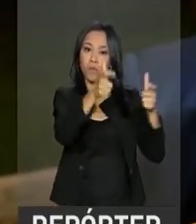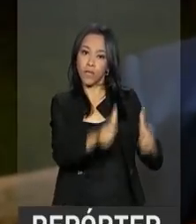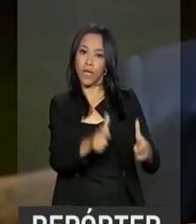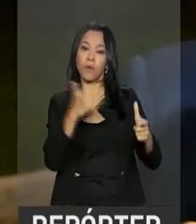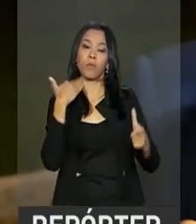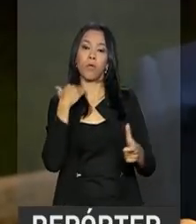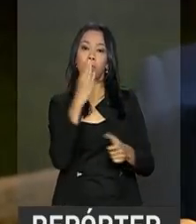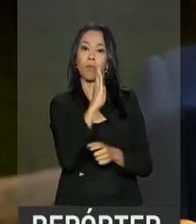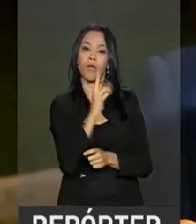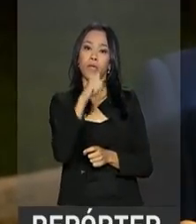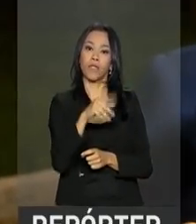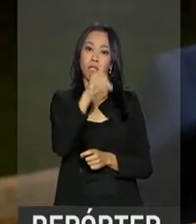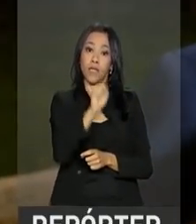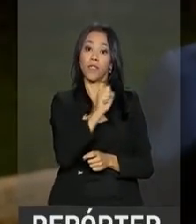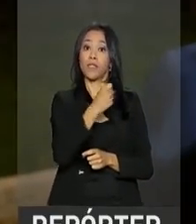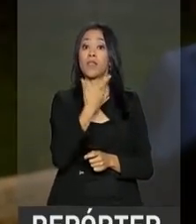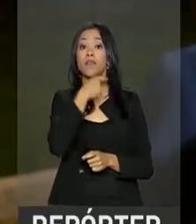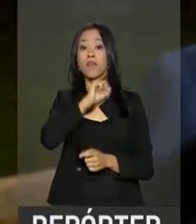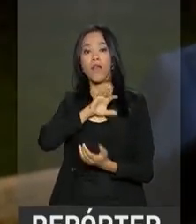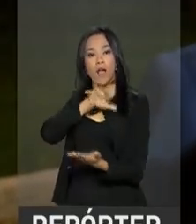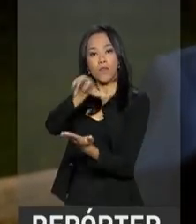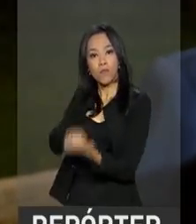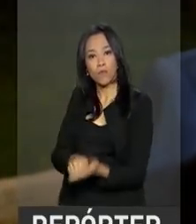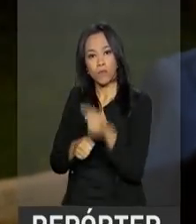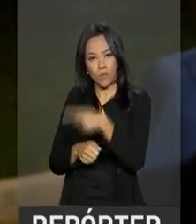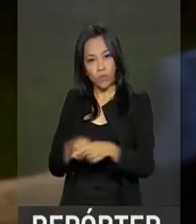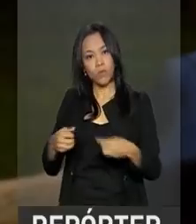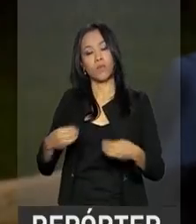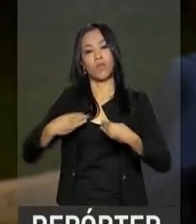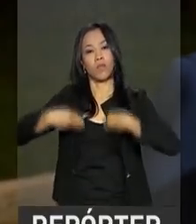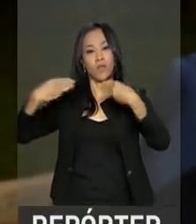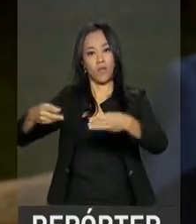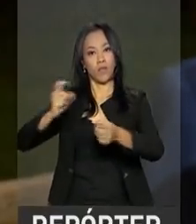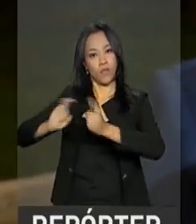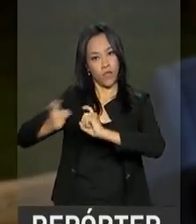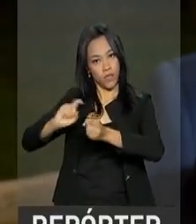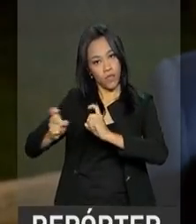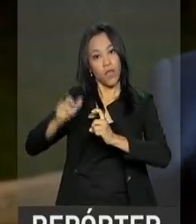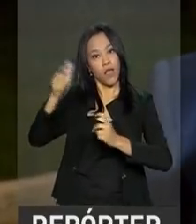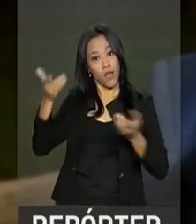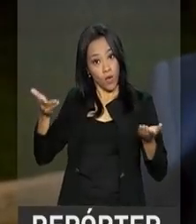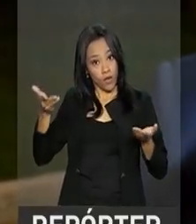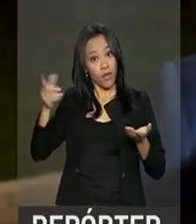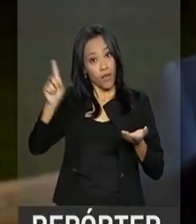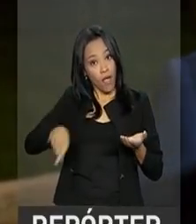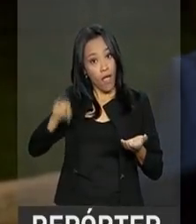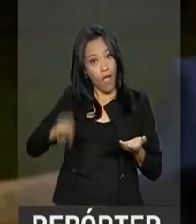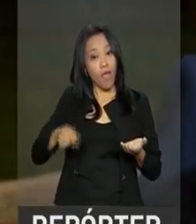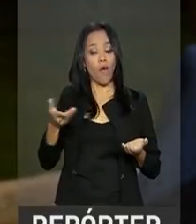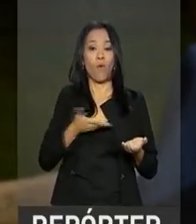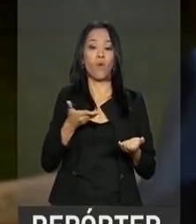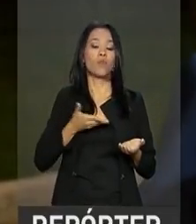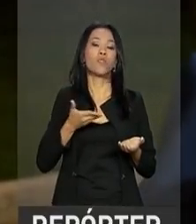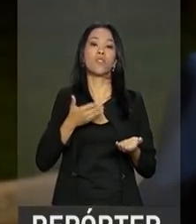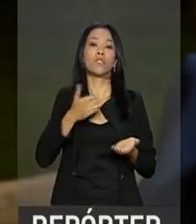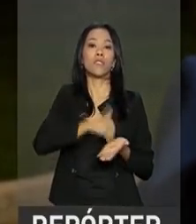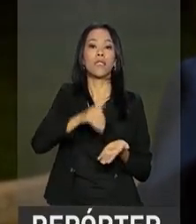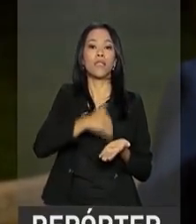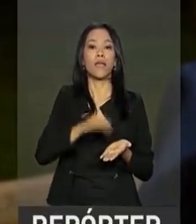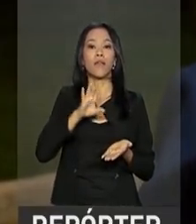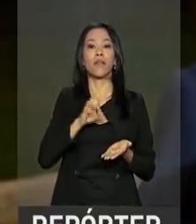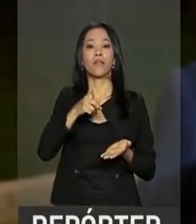Ministério do Planejamento, o Esteves Colnag, que hoje é o secretário executivo, o que garante